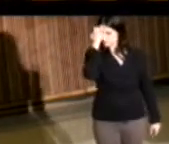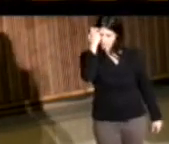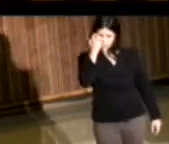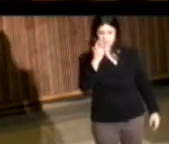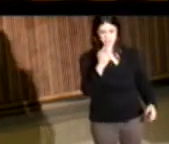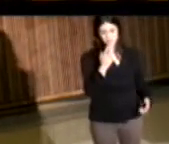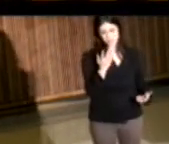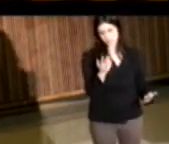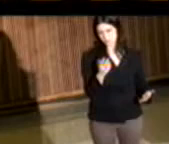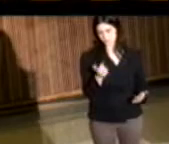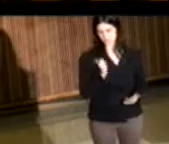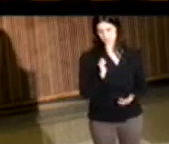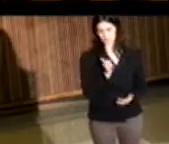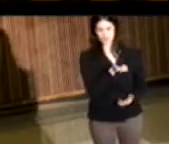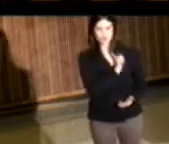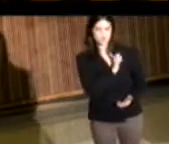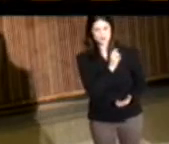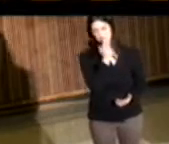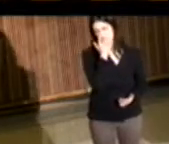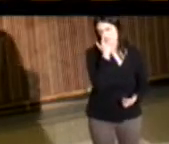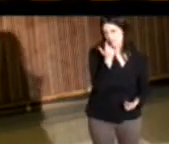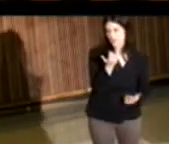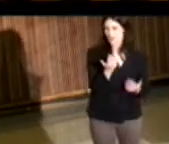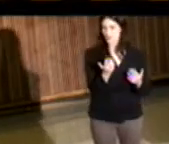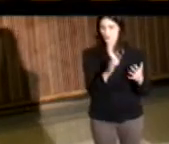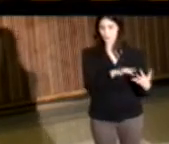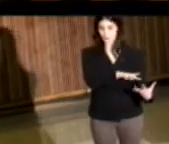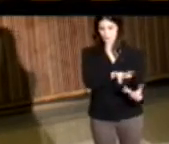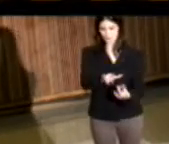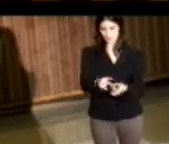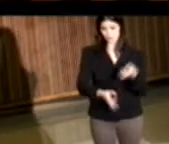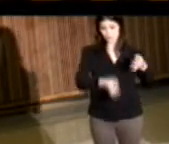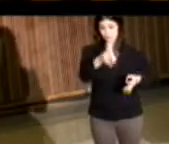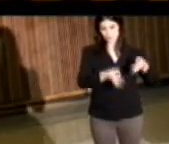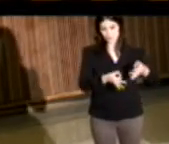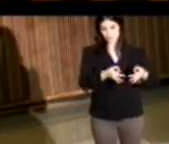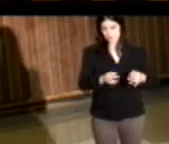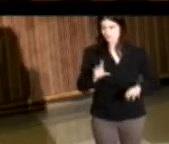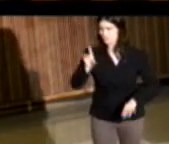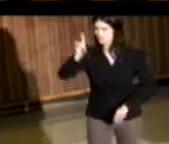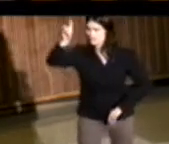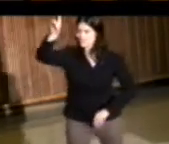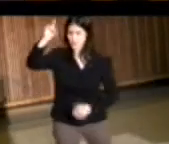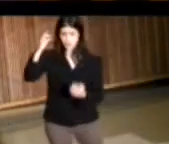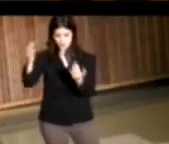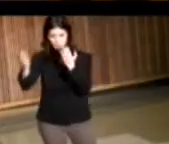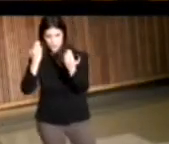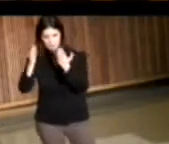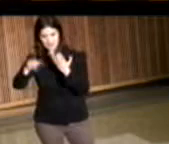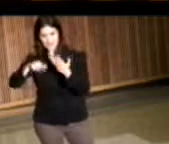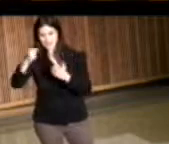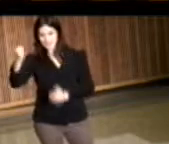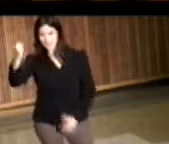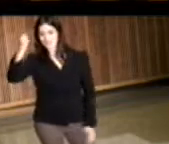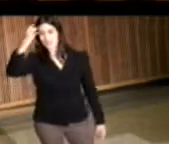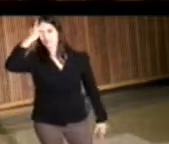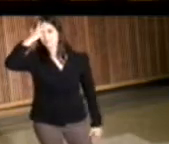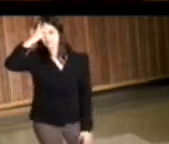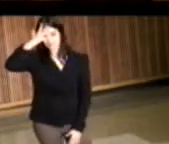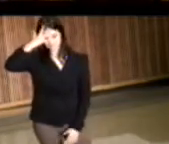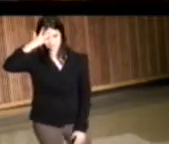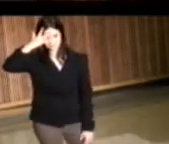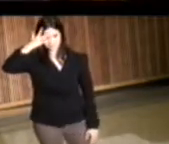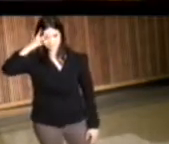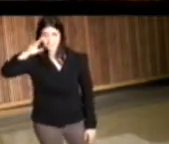cheiroso ou não cheiroso. O critério de Jesus é graça. O critério